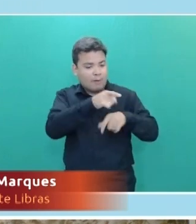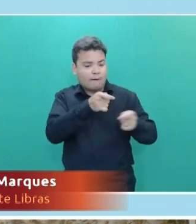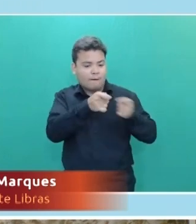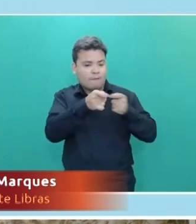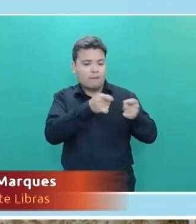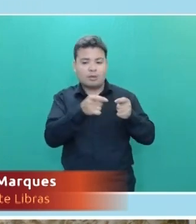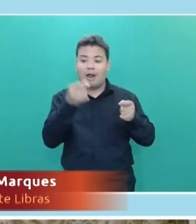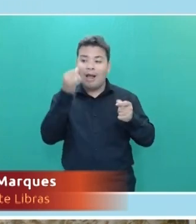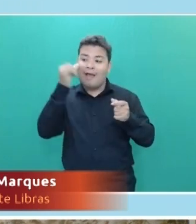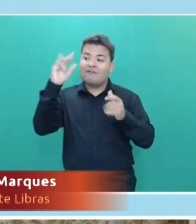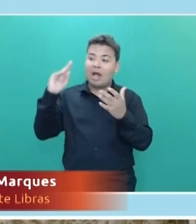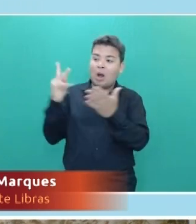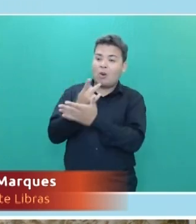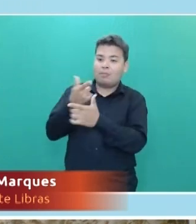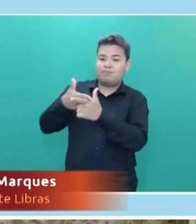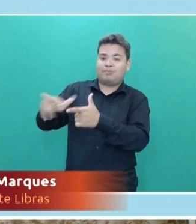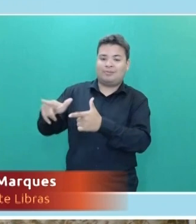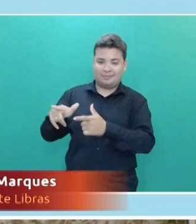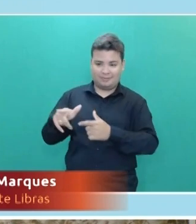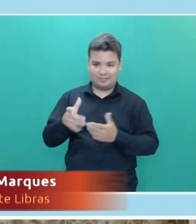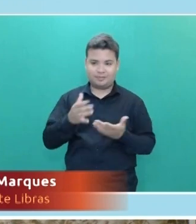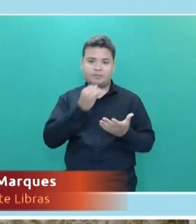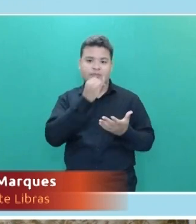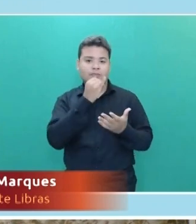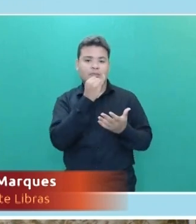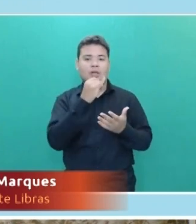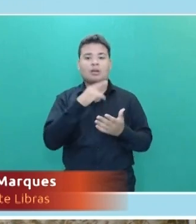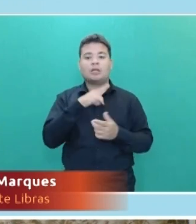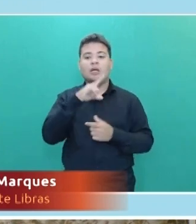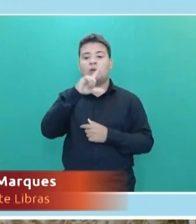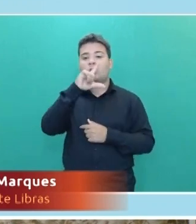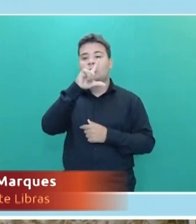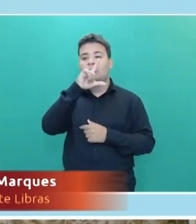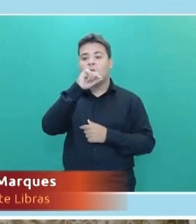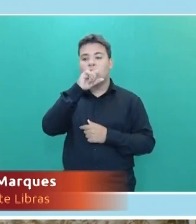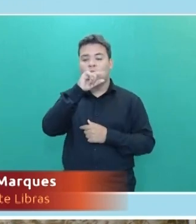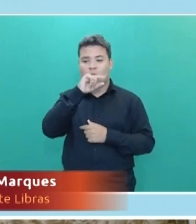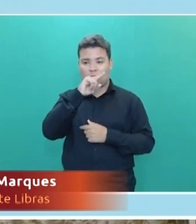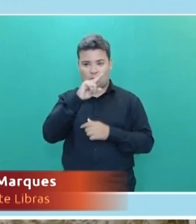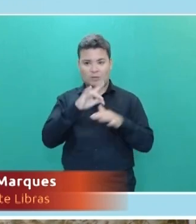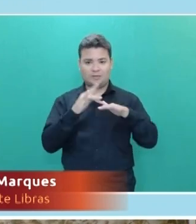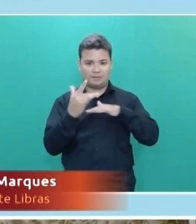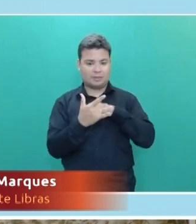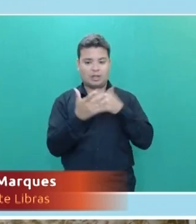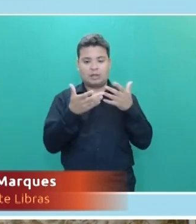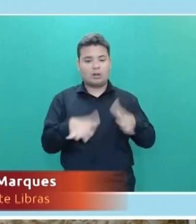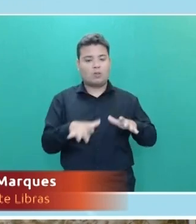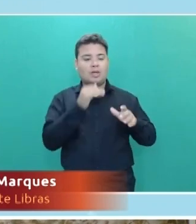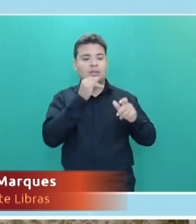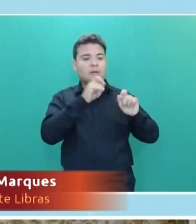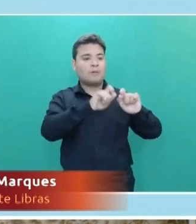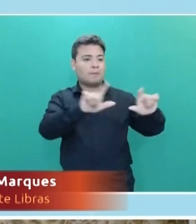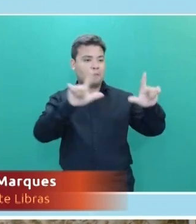fiscalizada? A gente viu recentemente a questão do Twitter, que não quis retirar, né, páginas que faziam